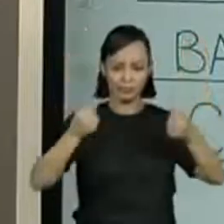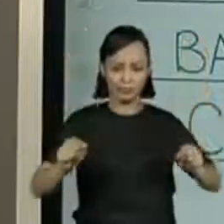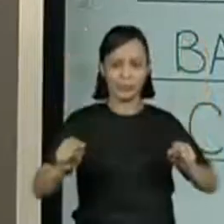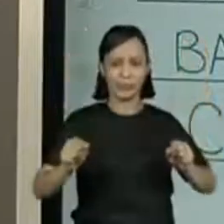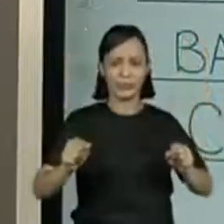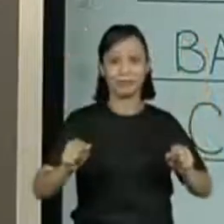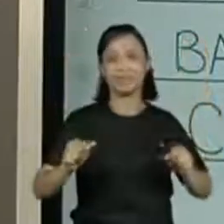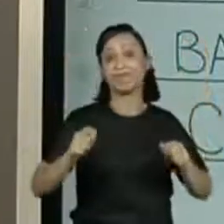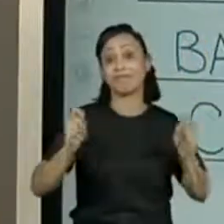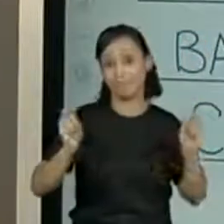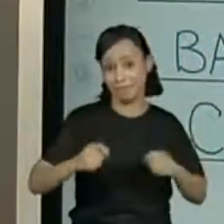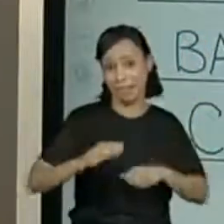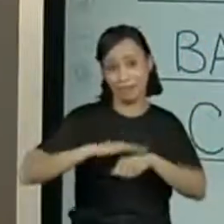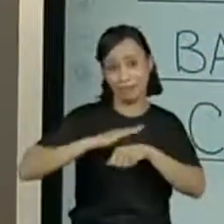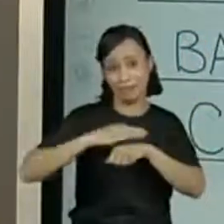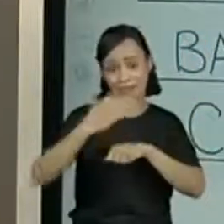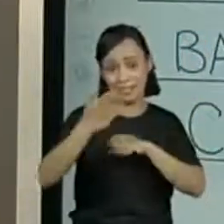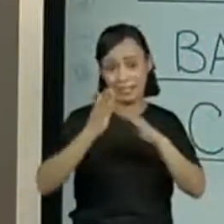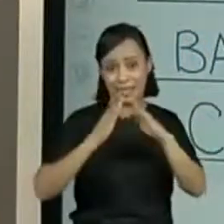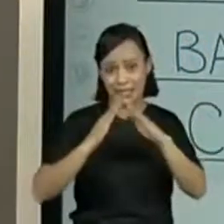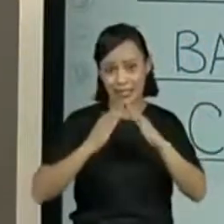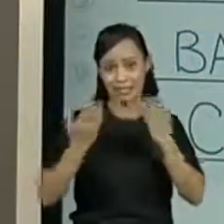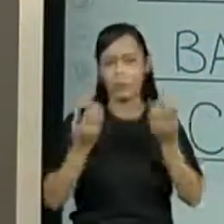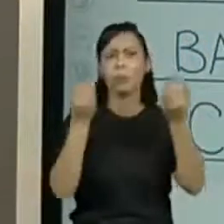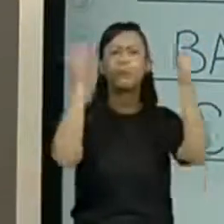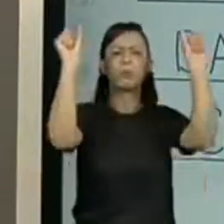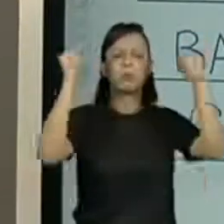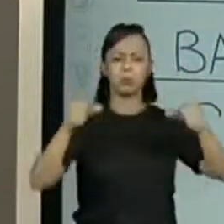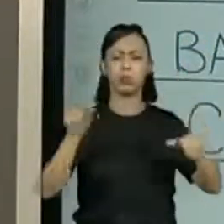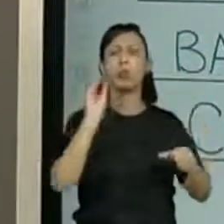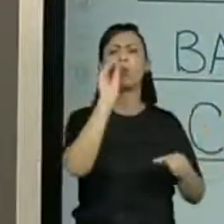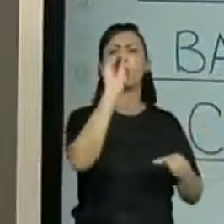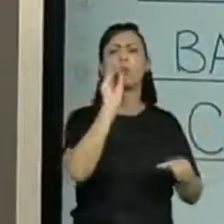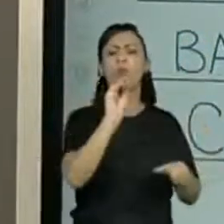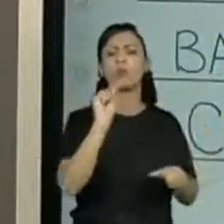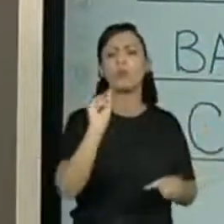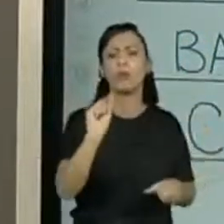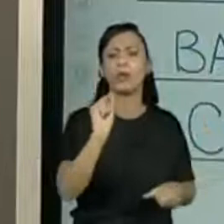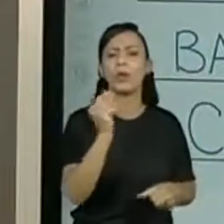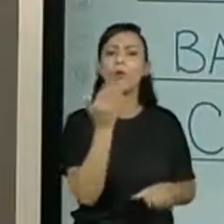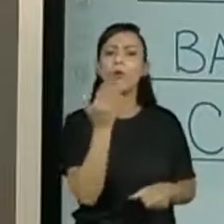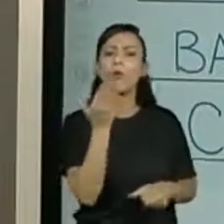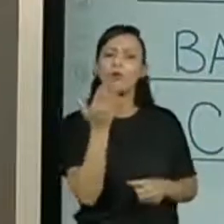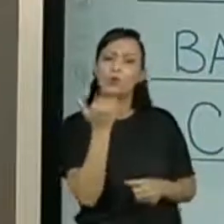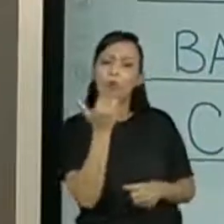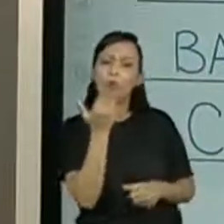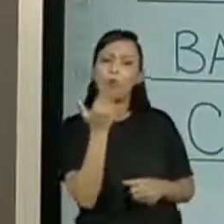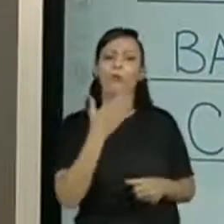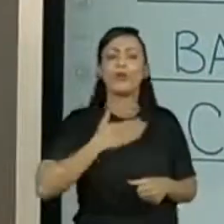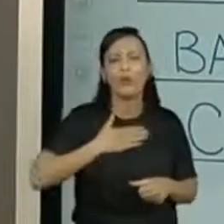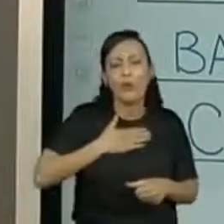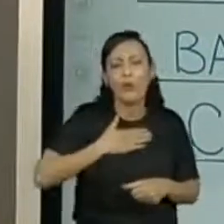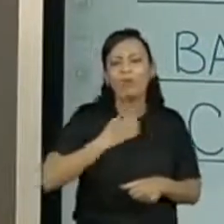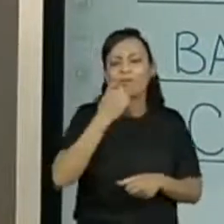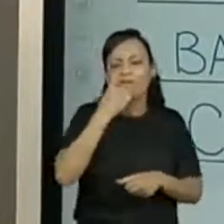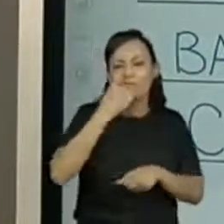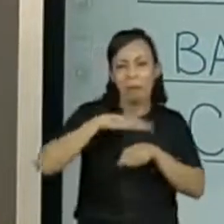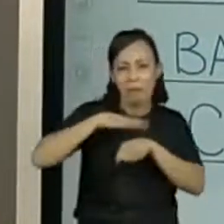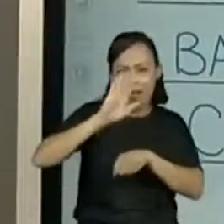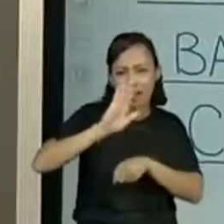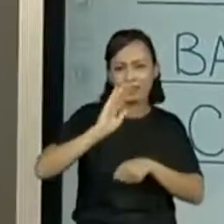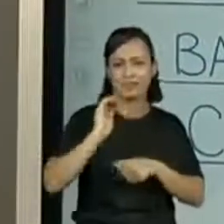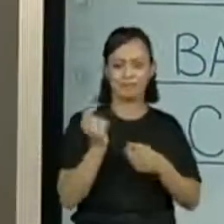vai contar um pouquinho para as pessoas das nossas preferências dos nossos gostos a gente já definiu o nosso brinquedo